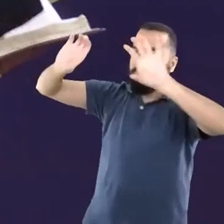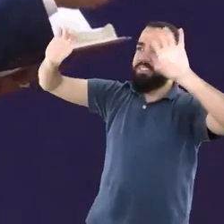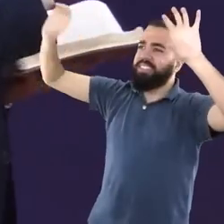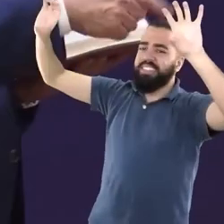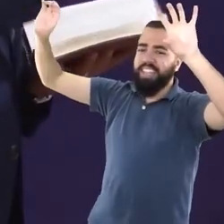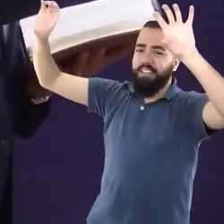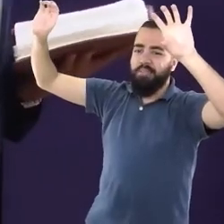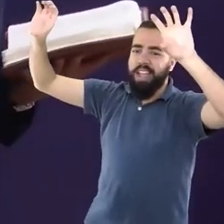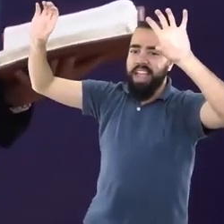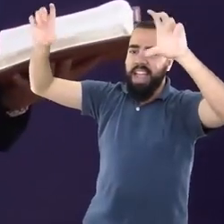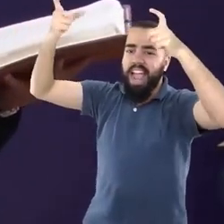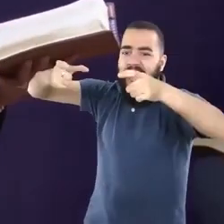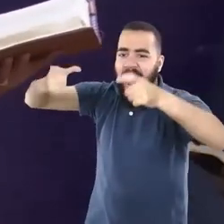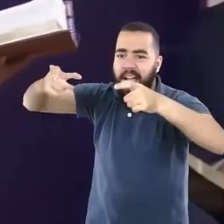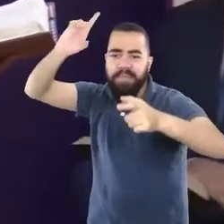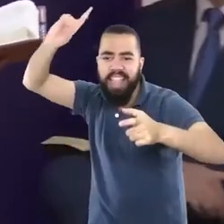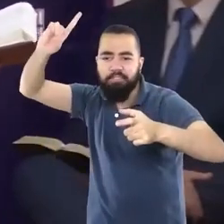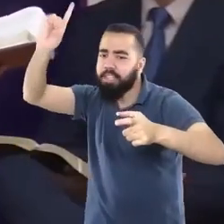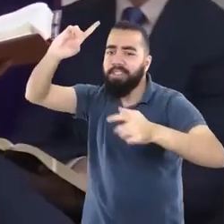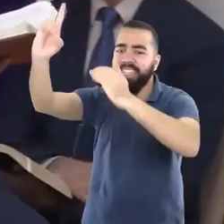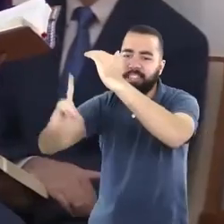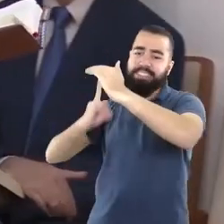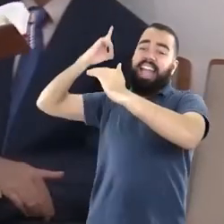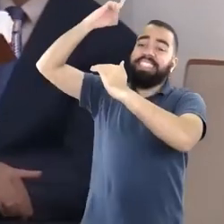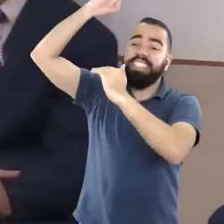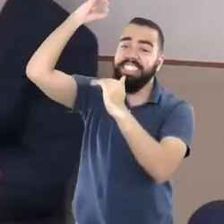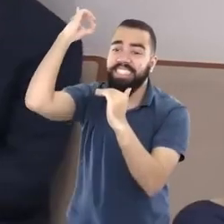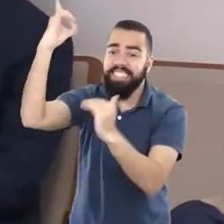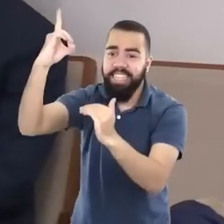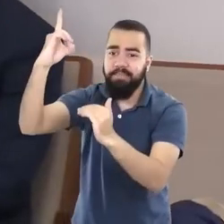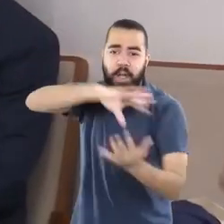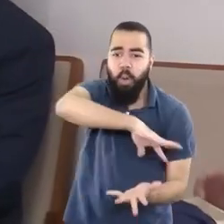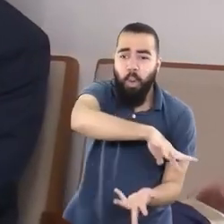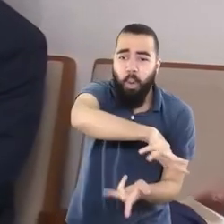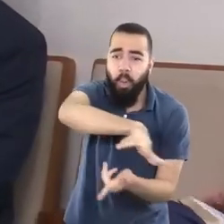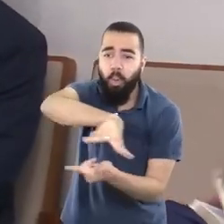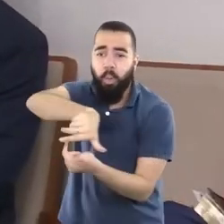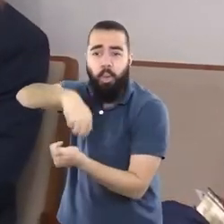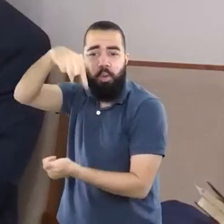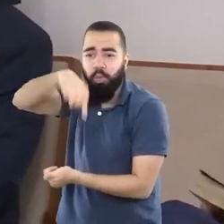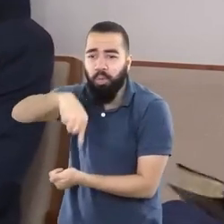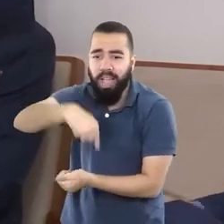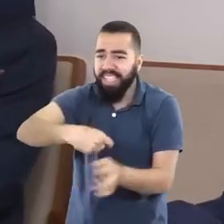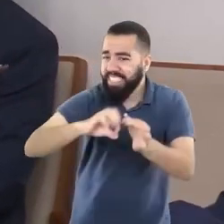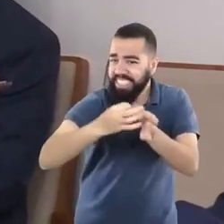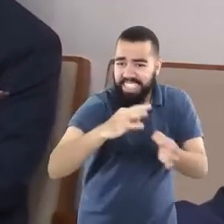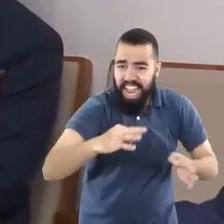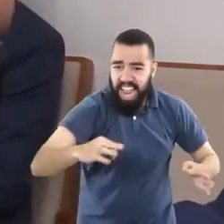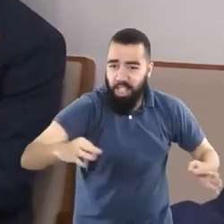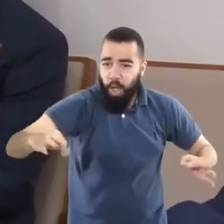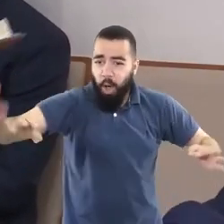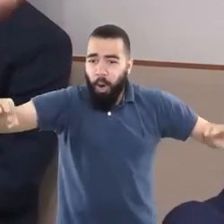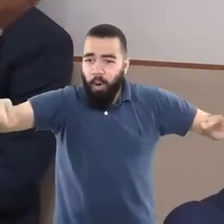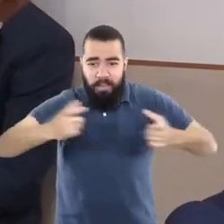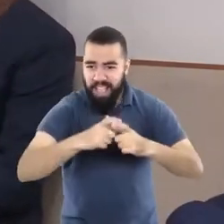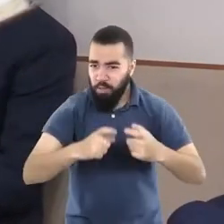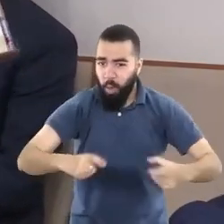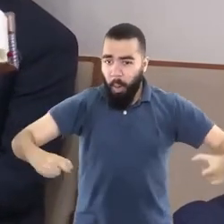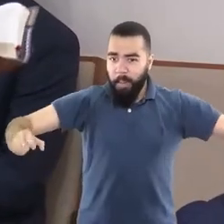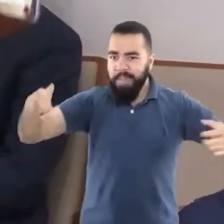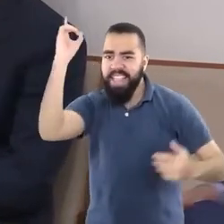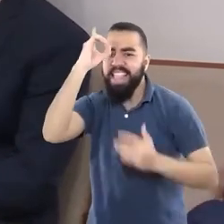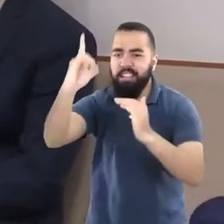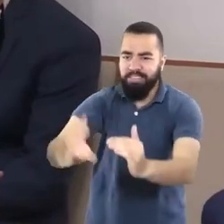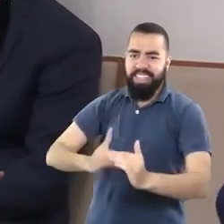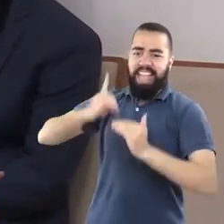Este mundo que tem mais de 93 bilhões de anos-luz de diâmetro, este Deus é maior do que este mundo, porque ele é